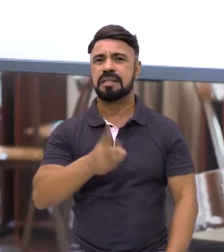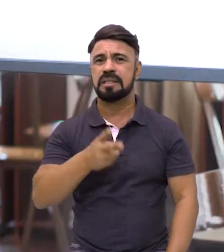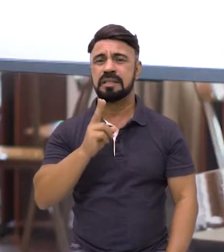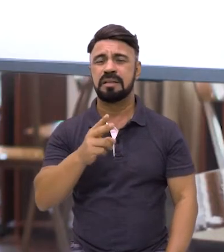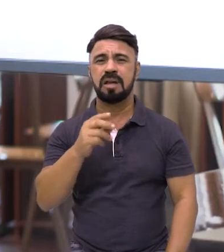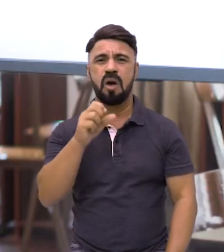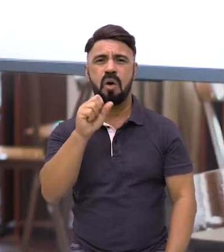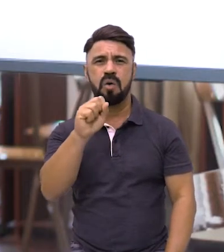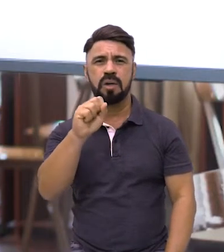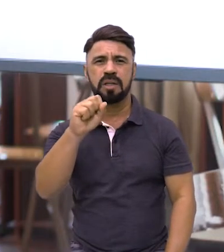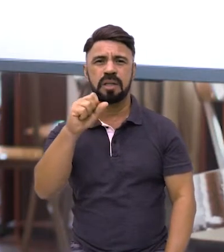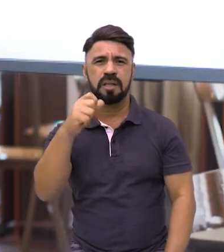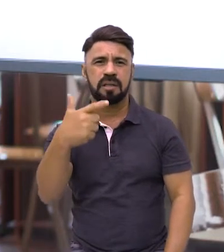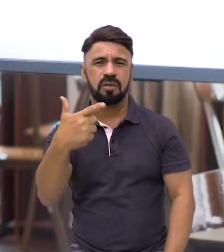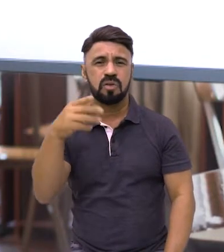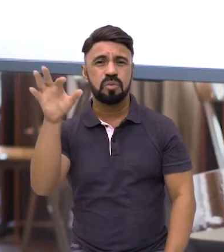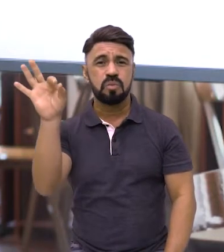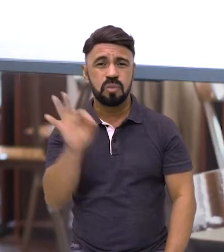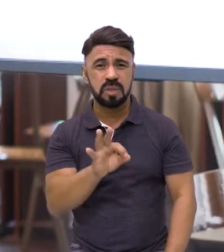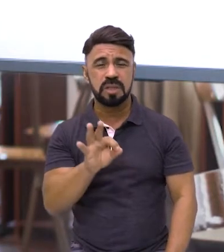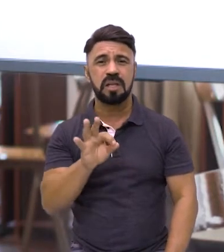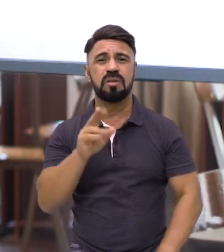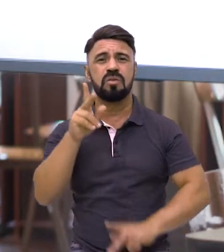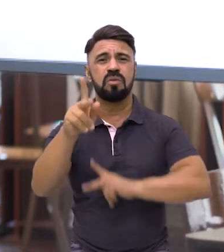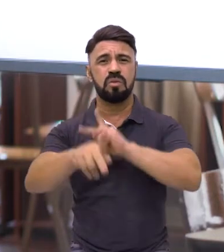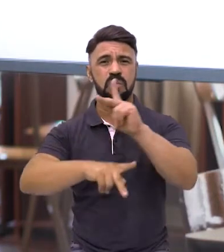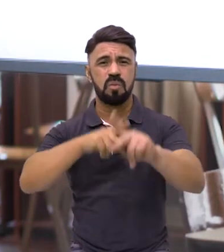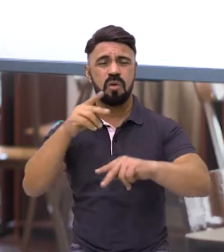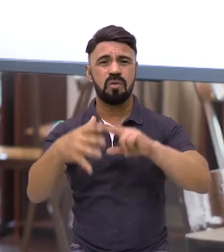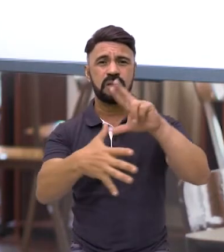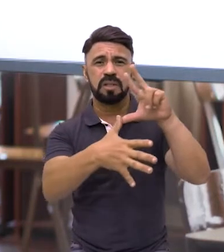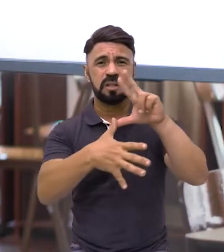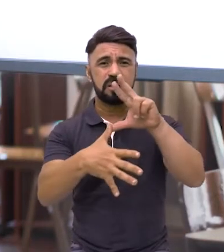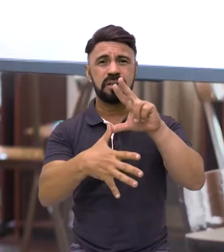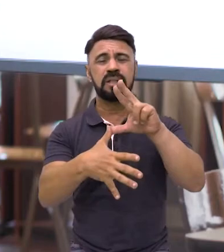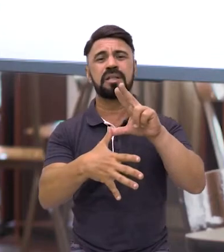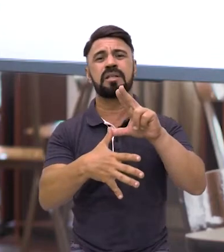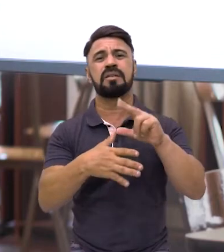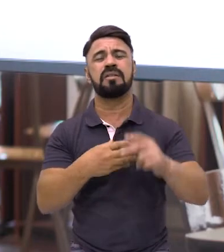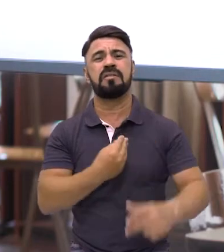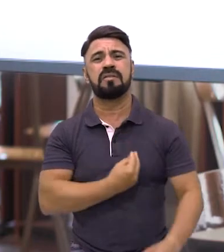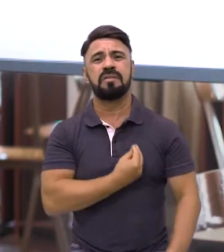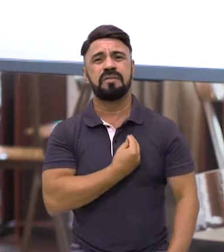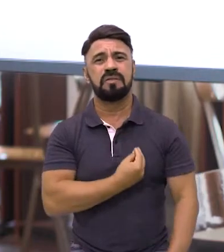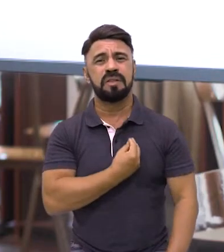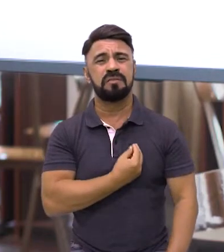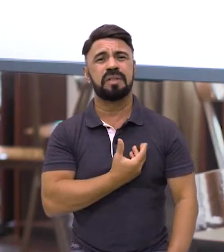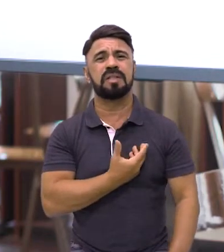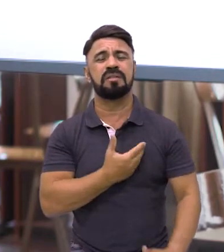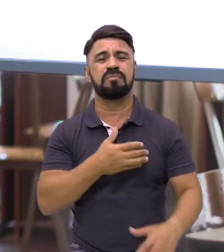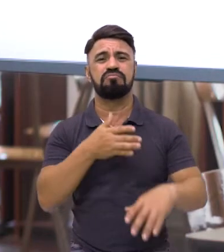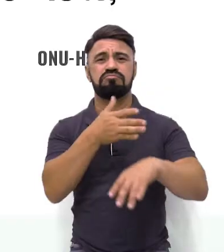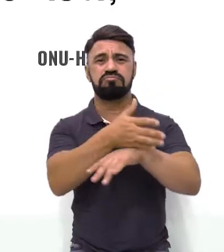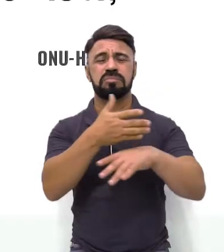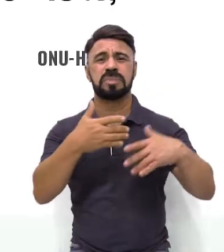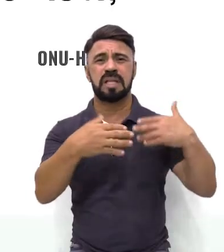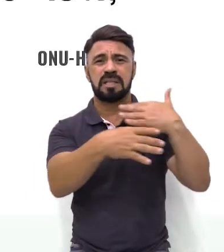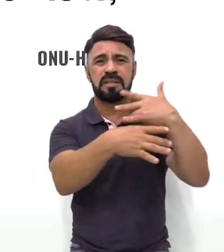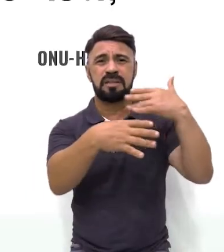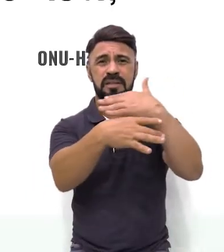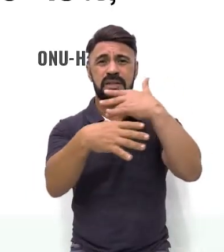temos 82% da população latino-americana vivendo nas cidades.